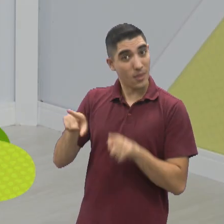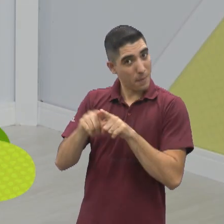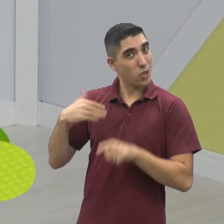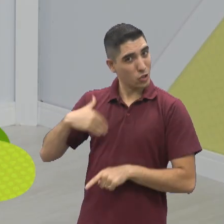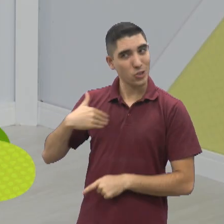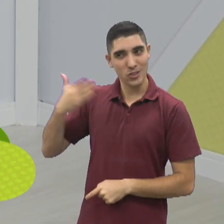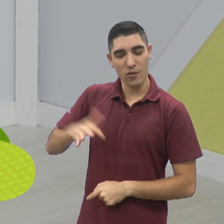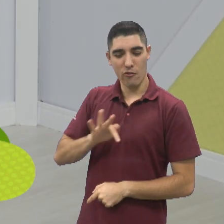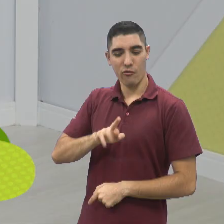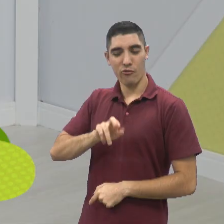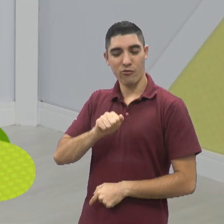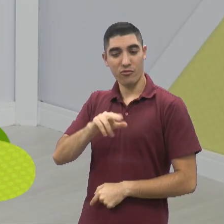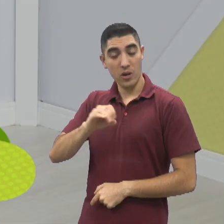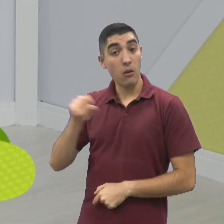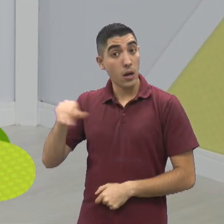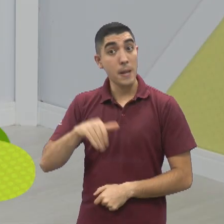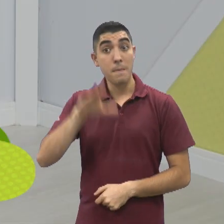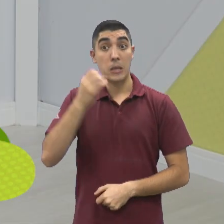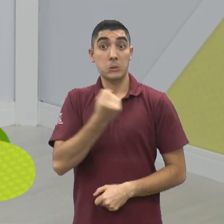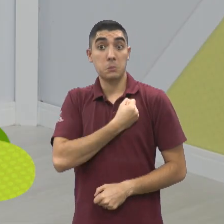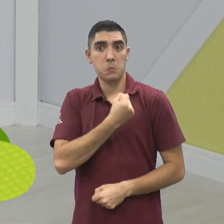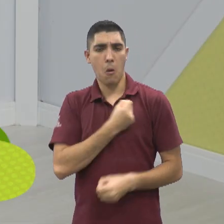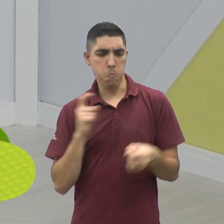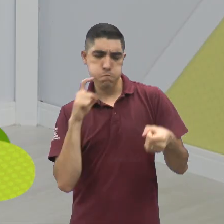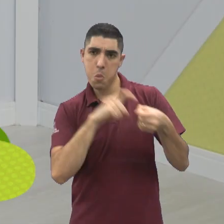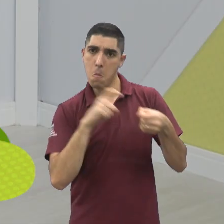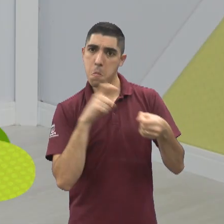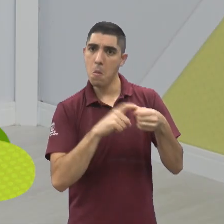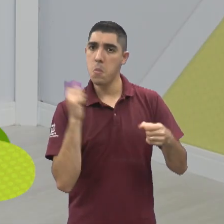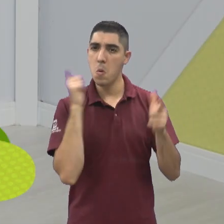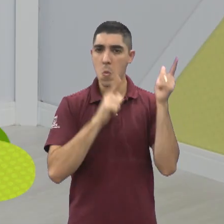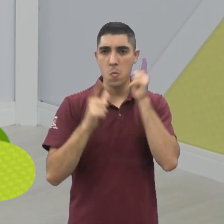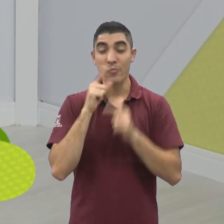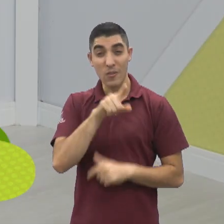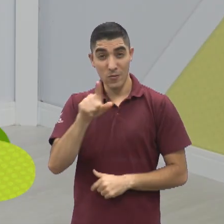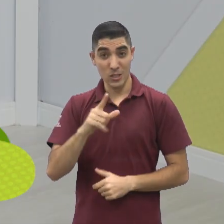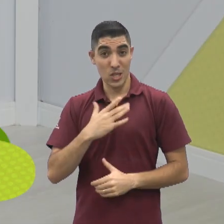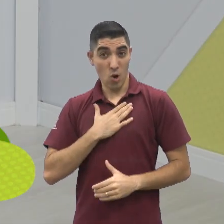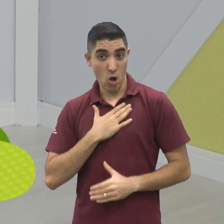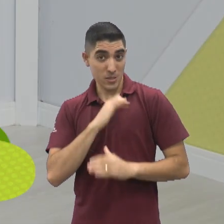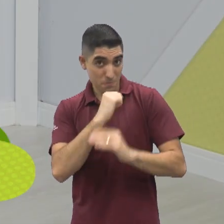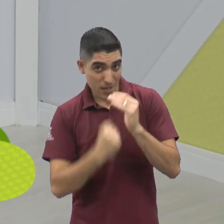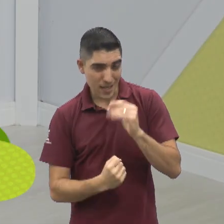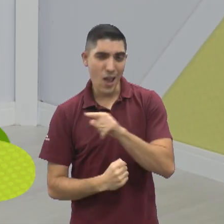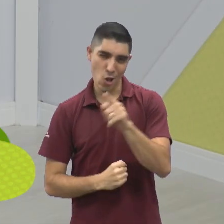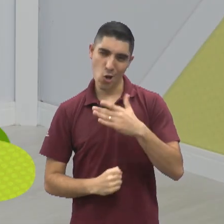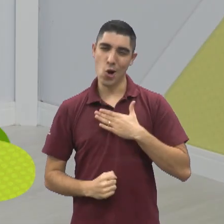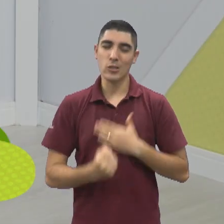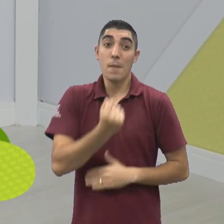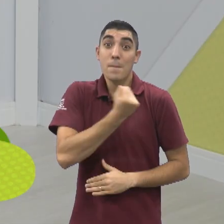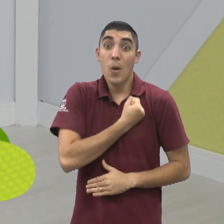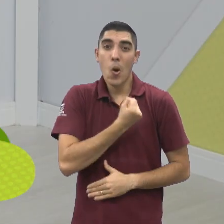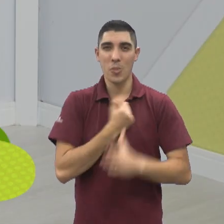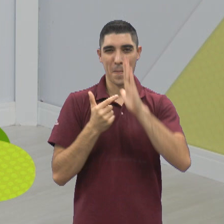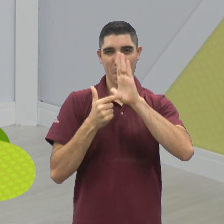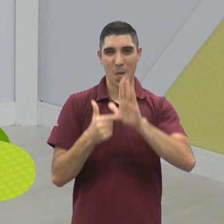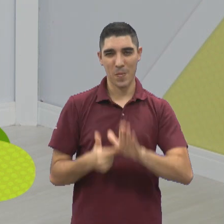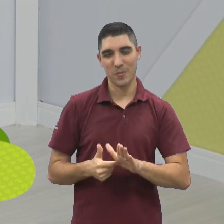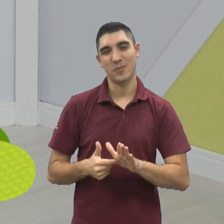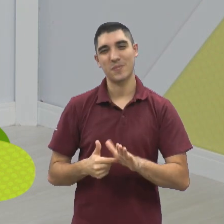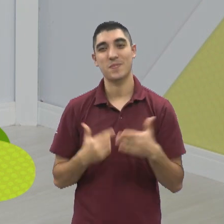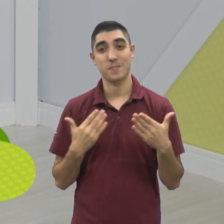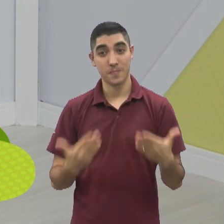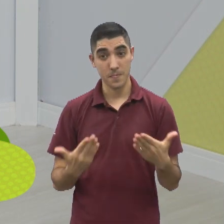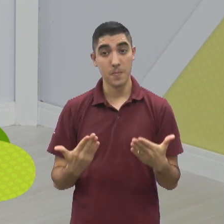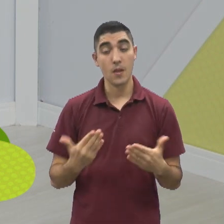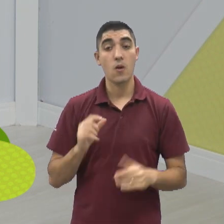contra o Pinheiros, foi o cestinha do São José também nesse jogo. Quem gosta de basquete, gosta de números, fazia tempo que eu não falava isso aqui no programa. O São